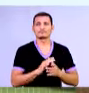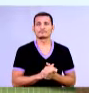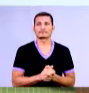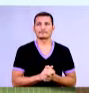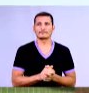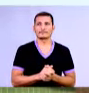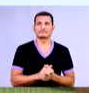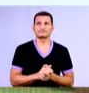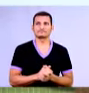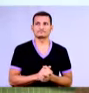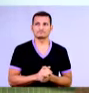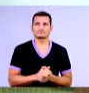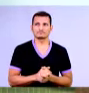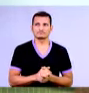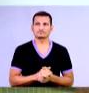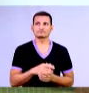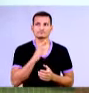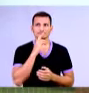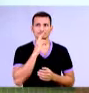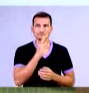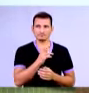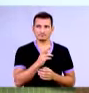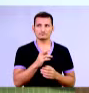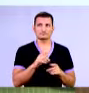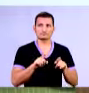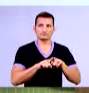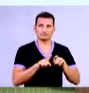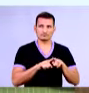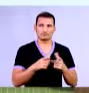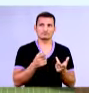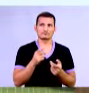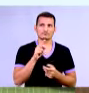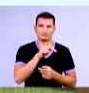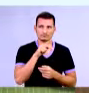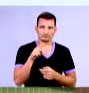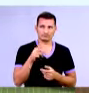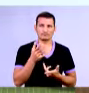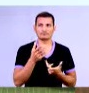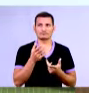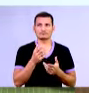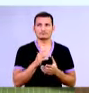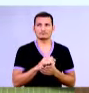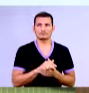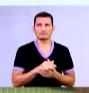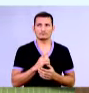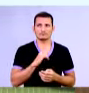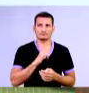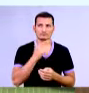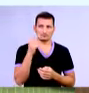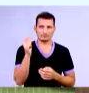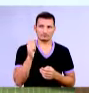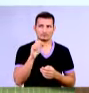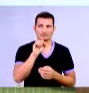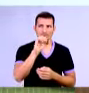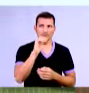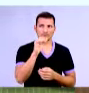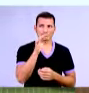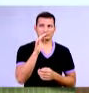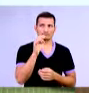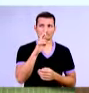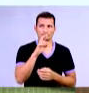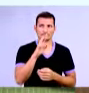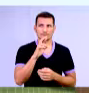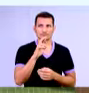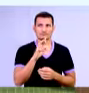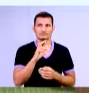Mas nas respostas aqui comentadas pelo professor Fábio, nós tivemos outros softwares, inclusive alguns dos softwares que nós vamos trabalhar